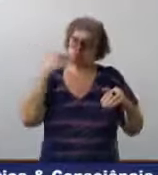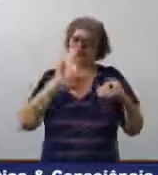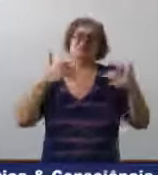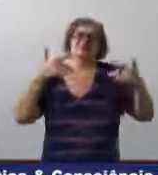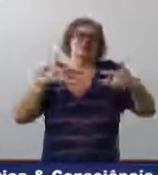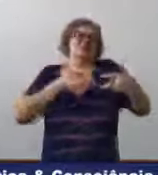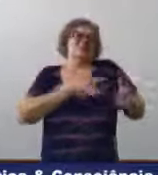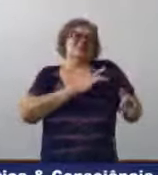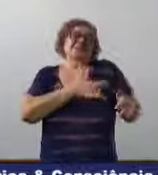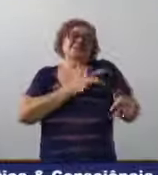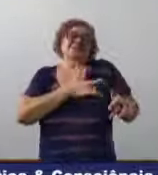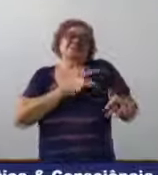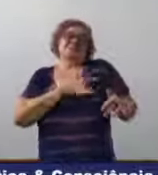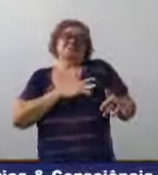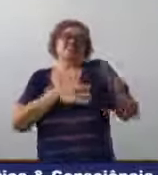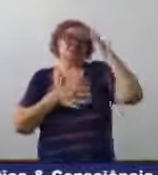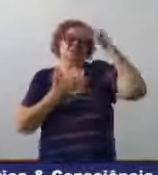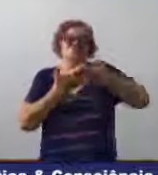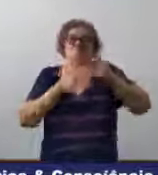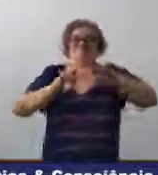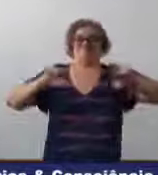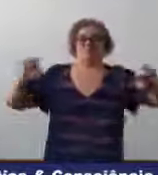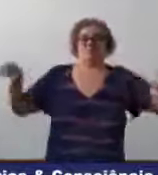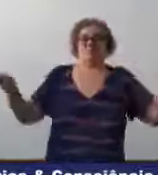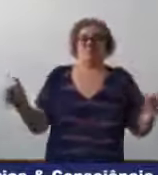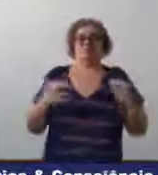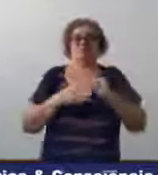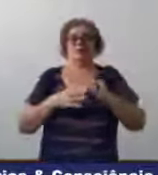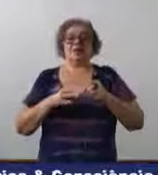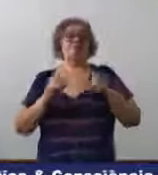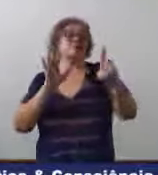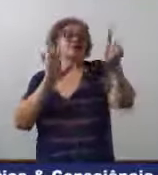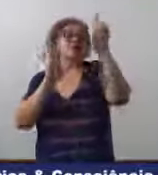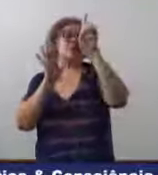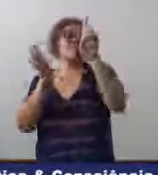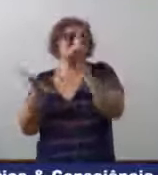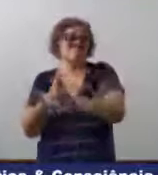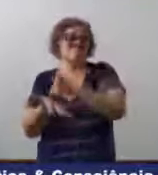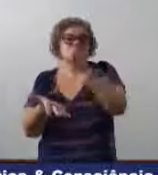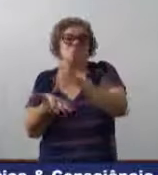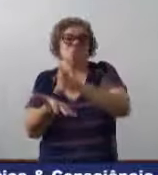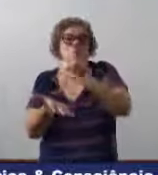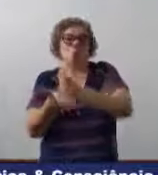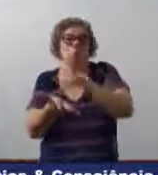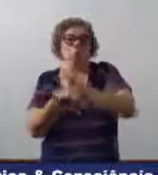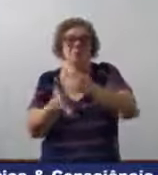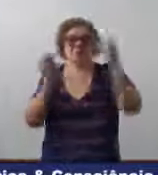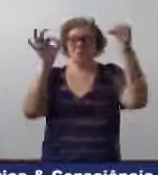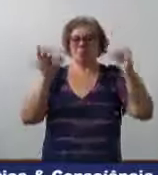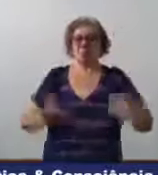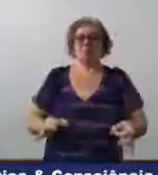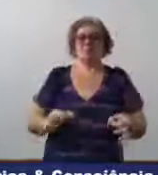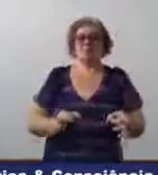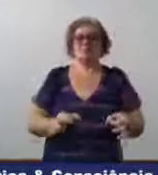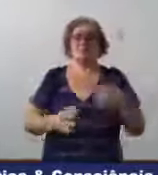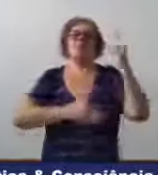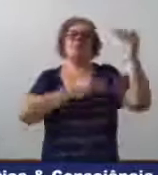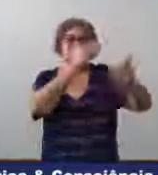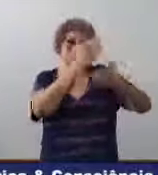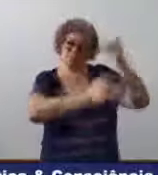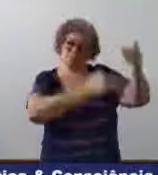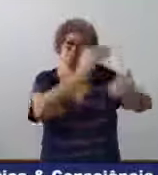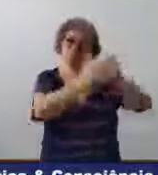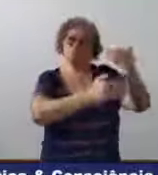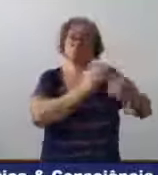seus dogmas, os seus paradigmas. Tudo que é dogmático para no tempo. E às vezes não se dão conta disso. Levou